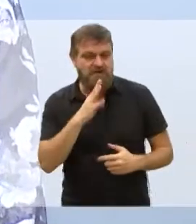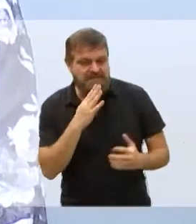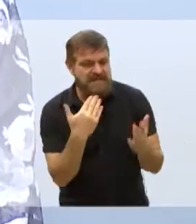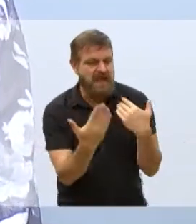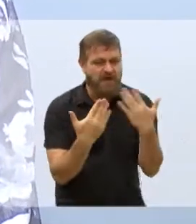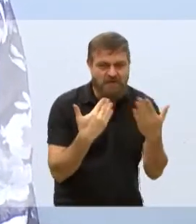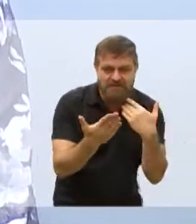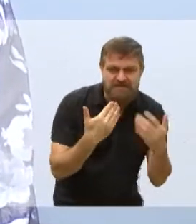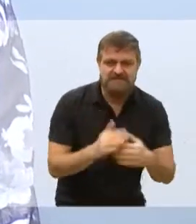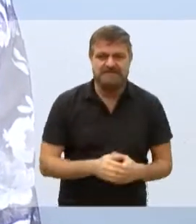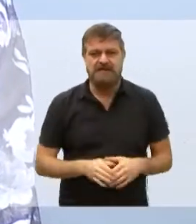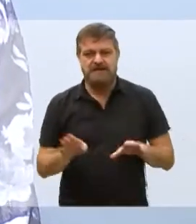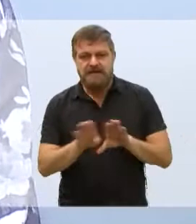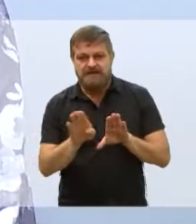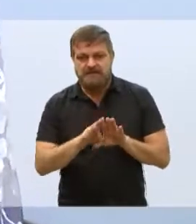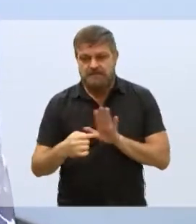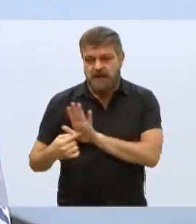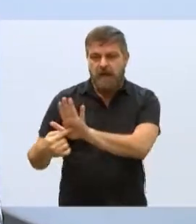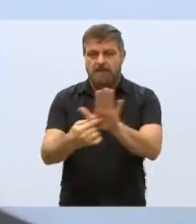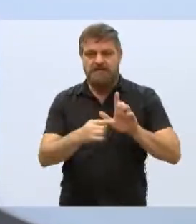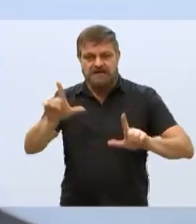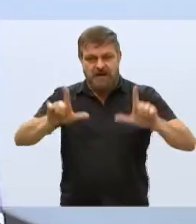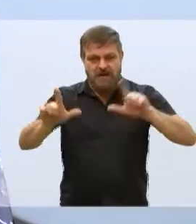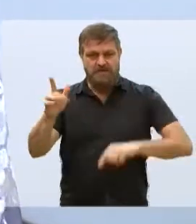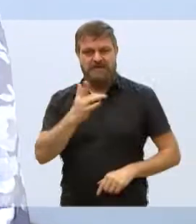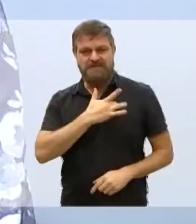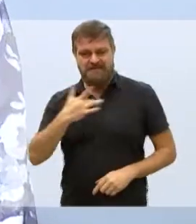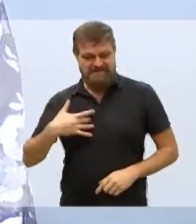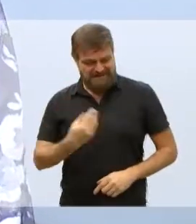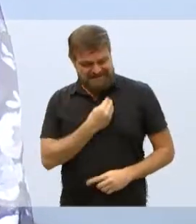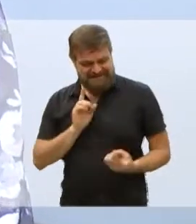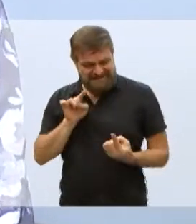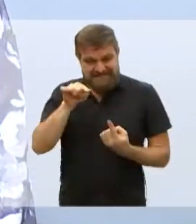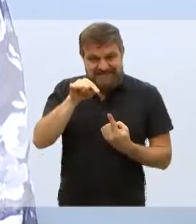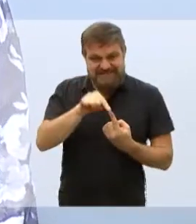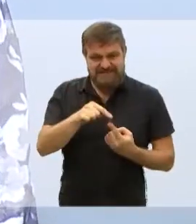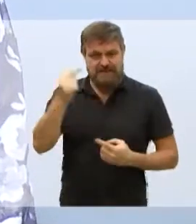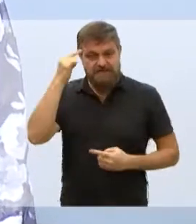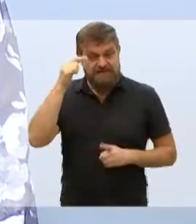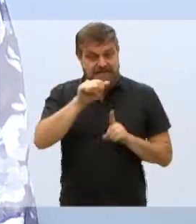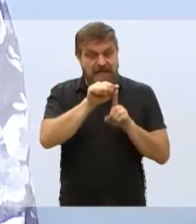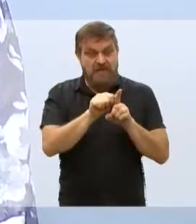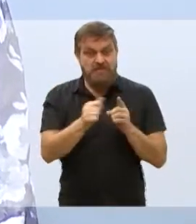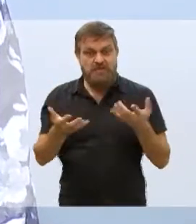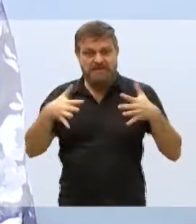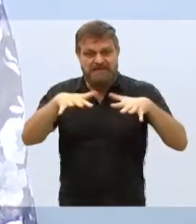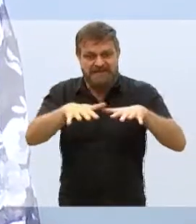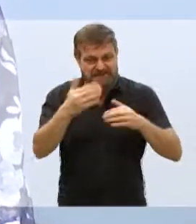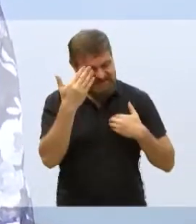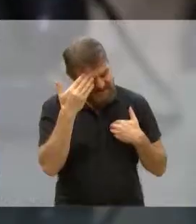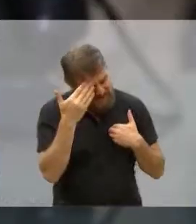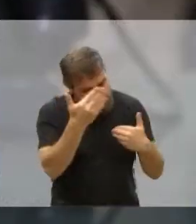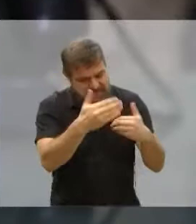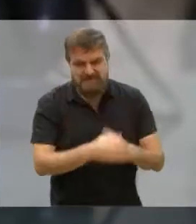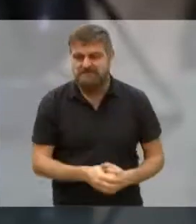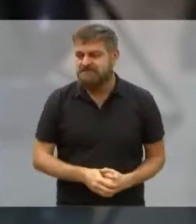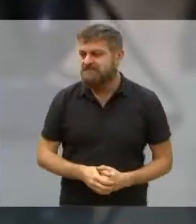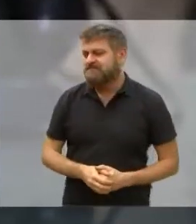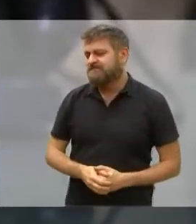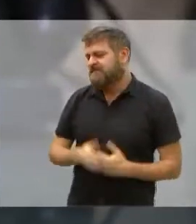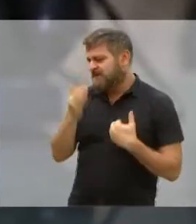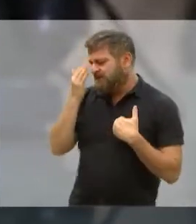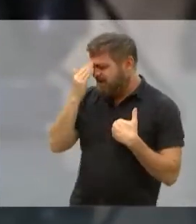pudesse conversar com todas as pessoas e pudéssemos gerar aí o programa Saúde e Vida, pensando nesse mês de inclusão. Muito obrigada, viu?